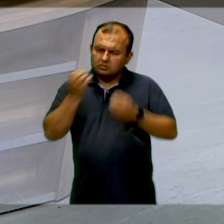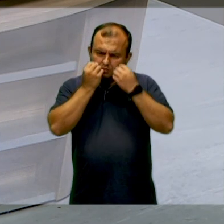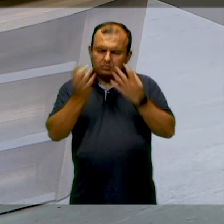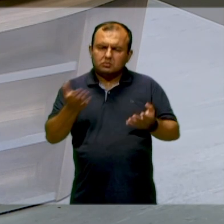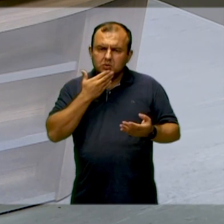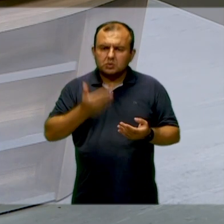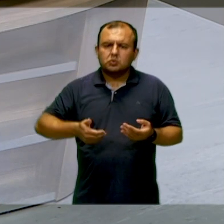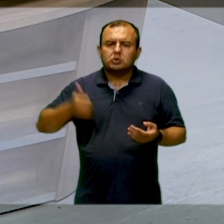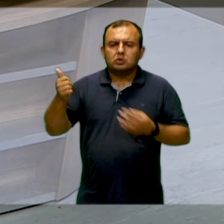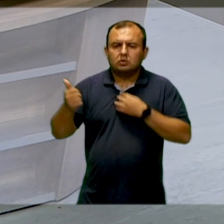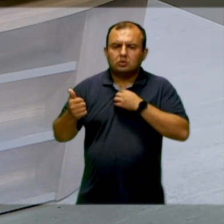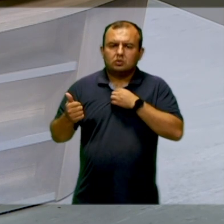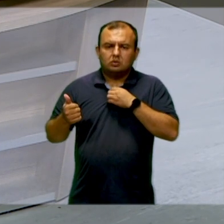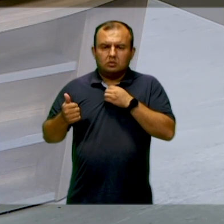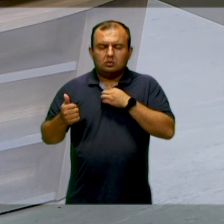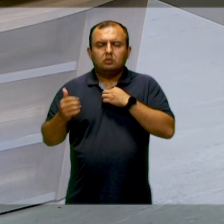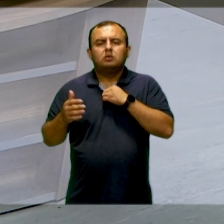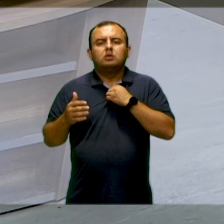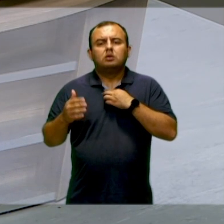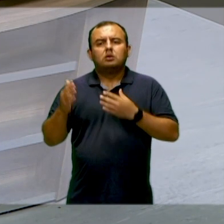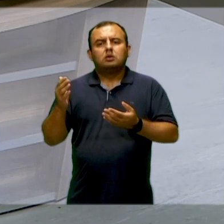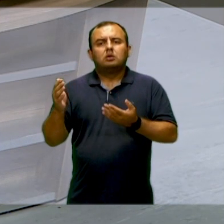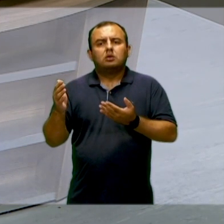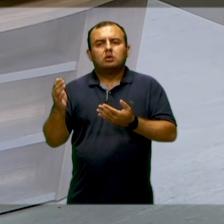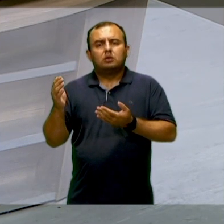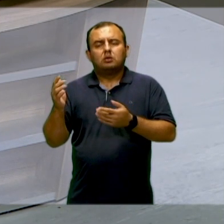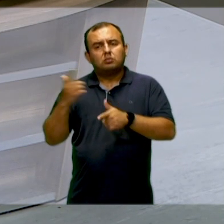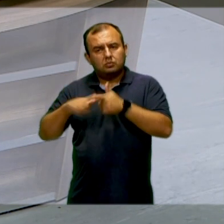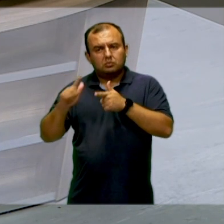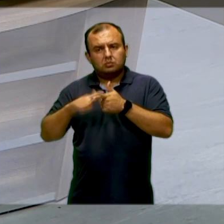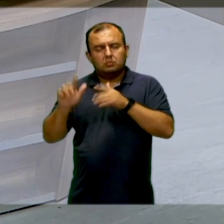melhorou, ficaram alguns problemas.